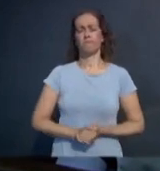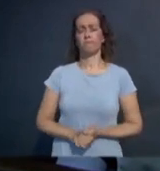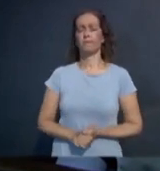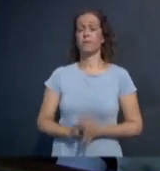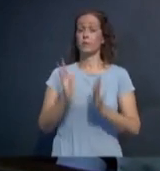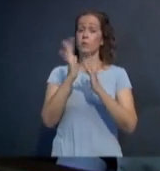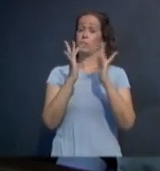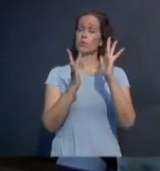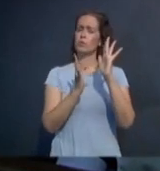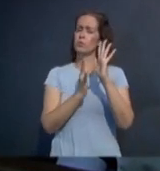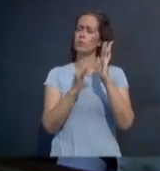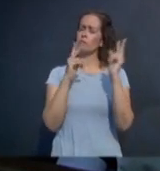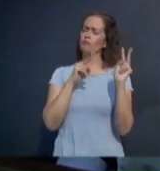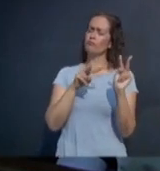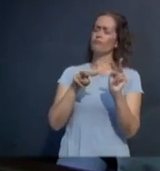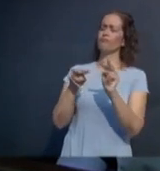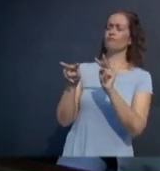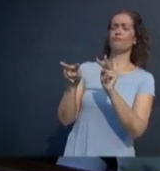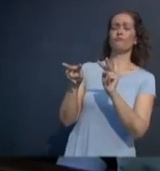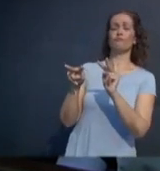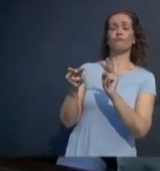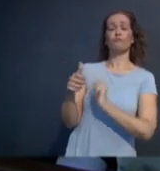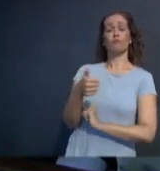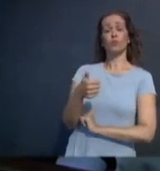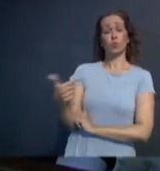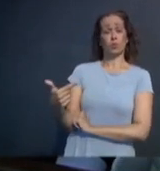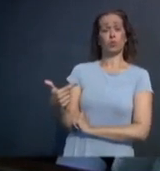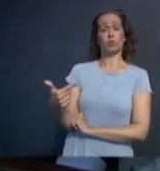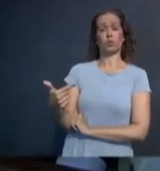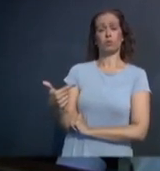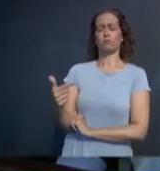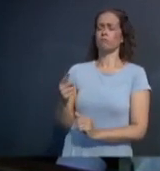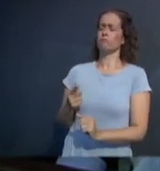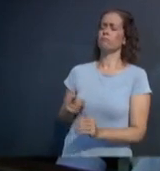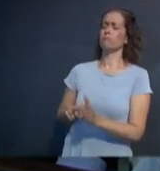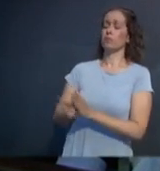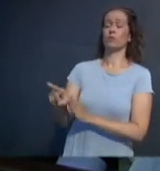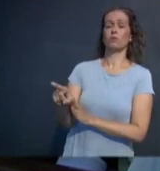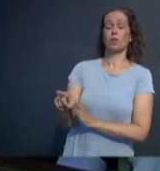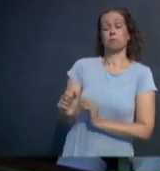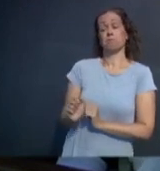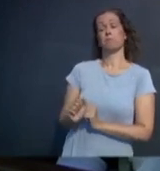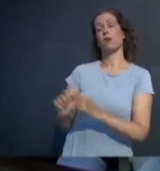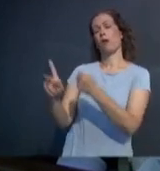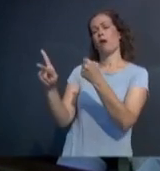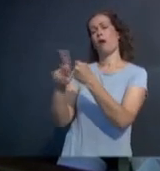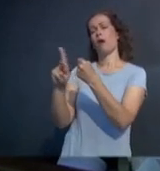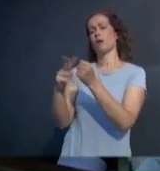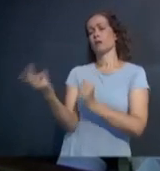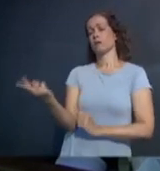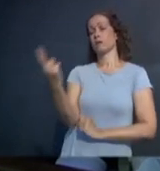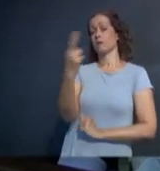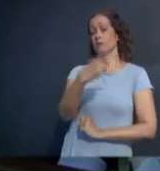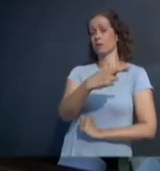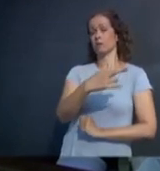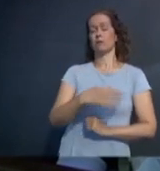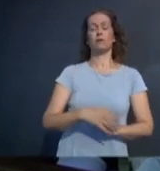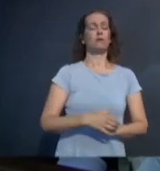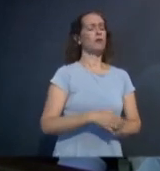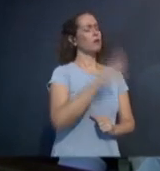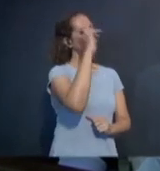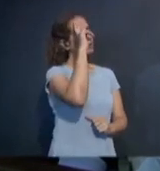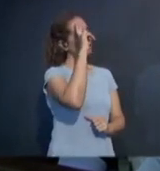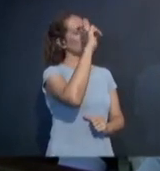Jesus olha ali apenas para os 12. Aí Simão responde: